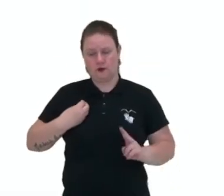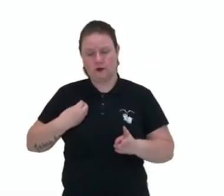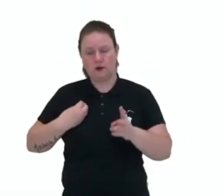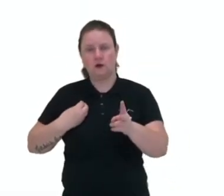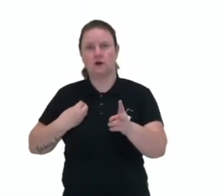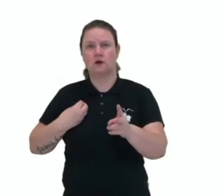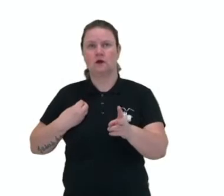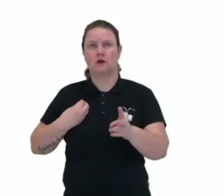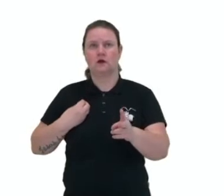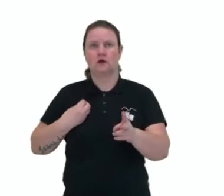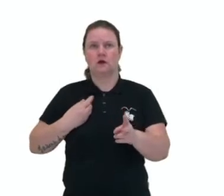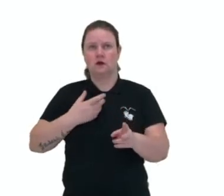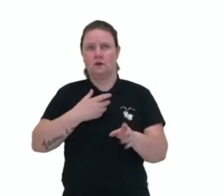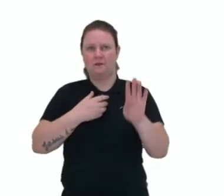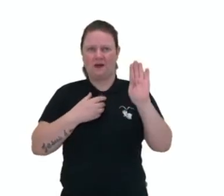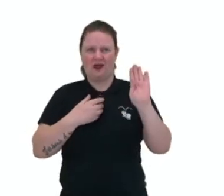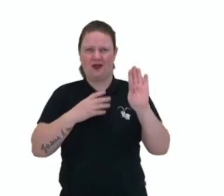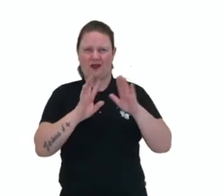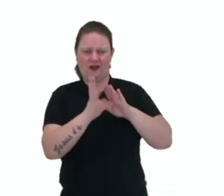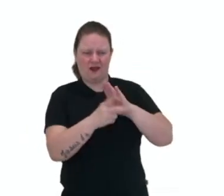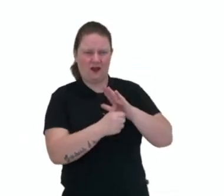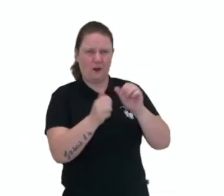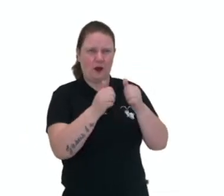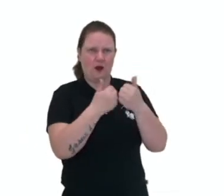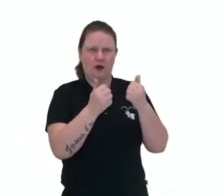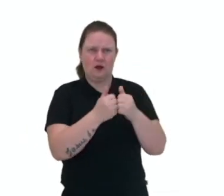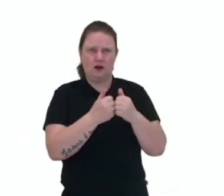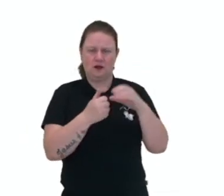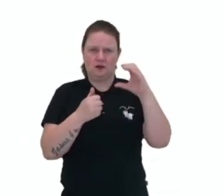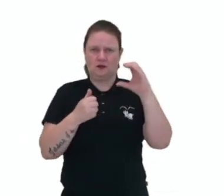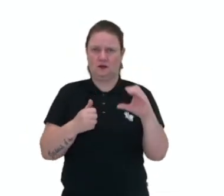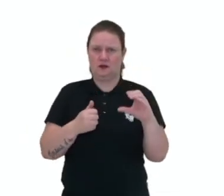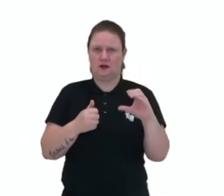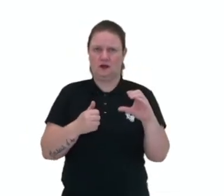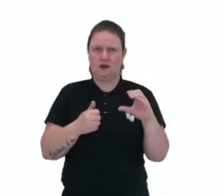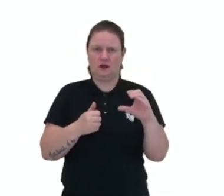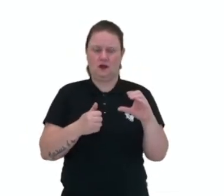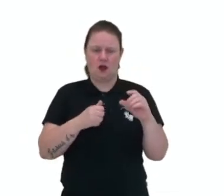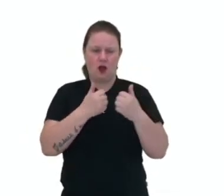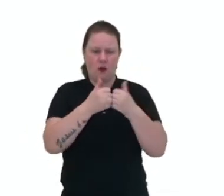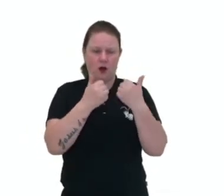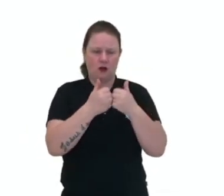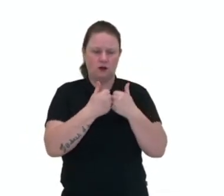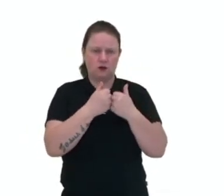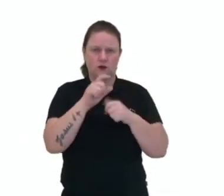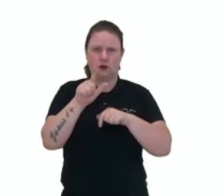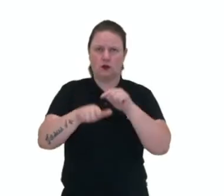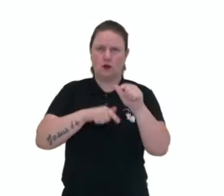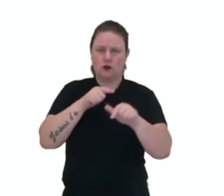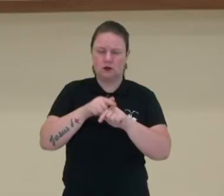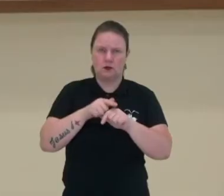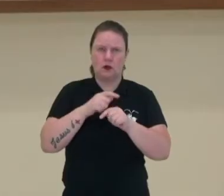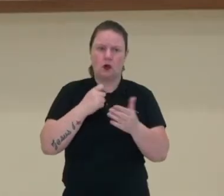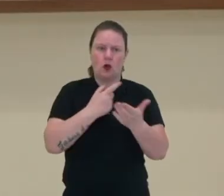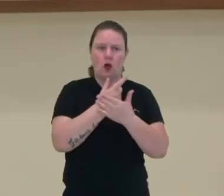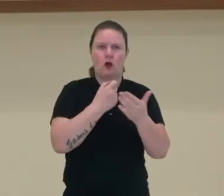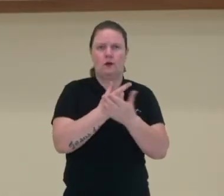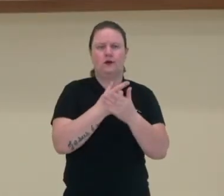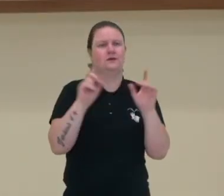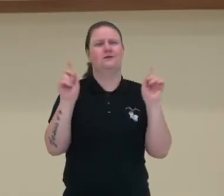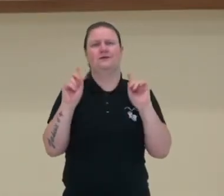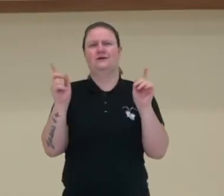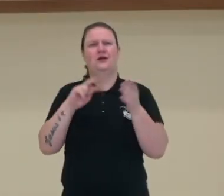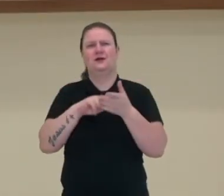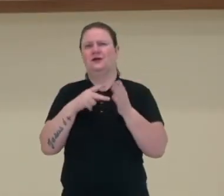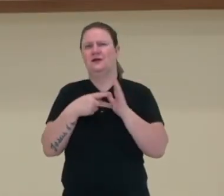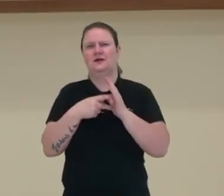que assaltam as padarias? Não. Os pães comprados pelos trabalhadores? Não só isso, é porque não é só do pão que ele está falando.